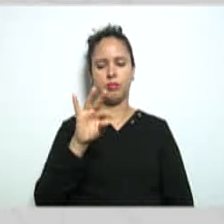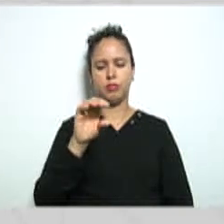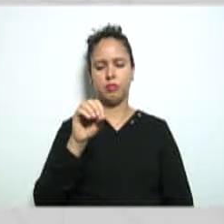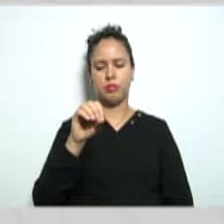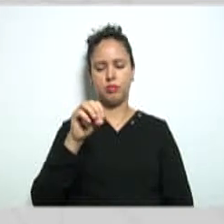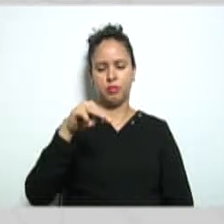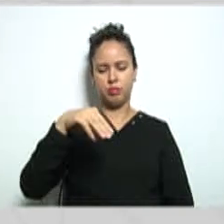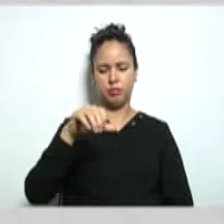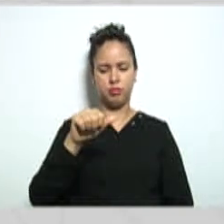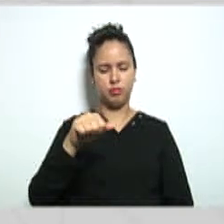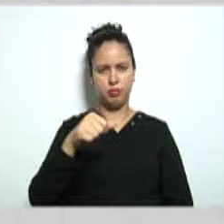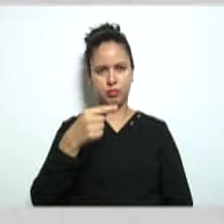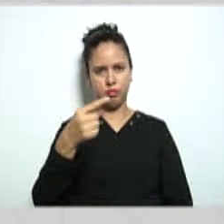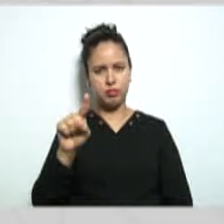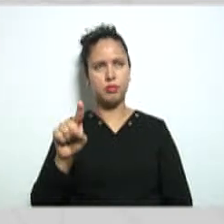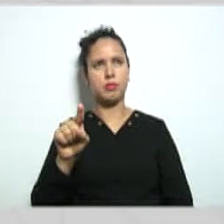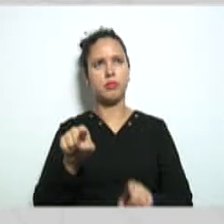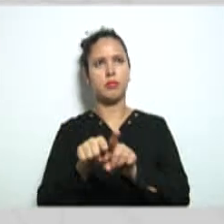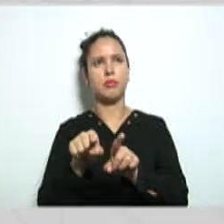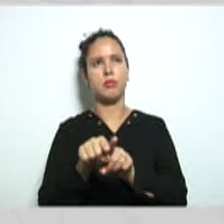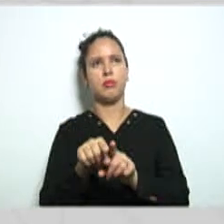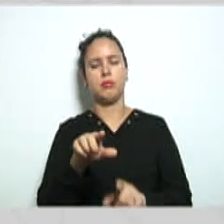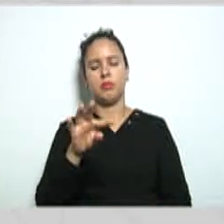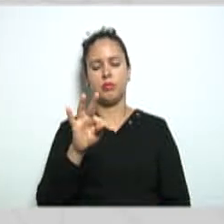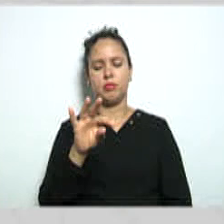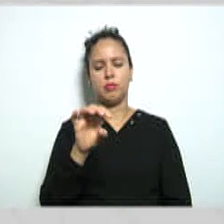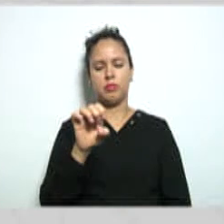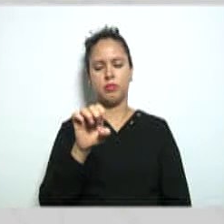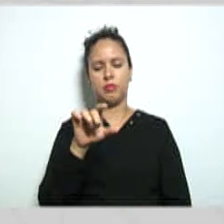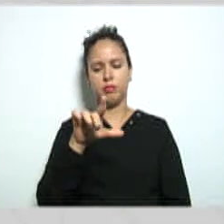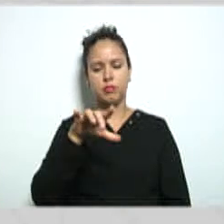Importante aprender essa diferenciação.